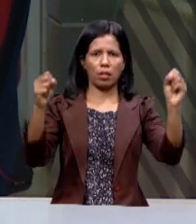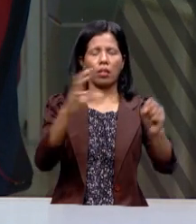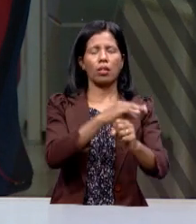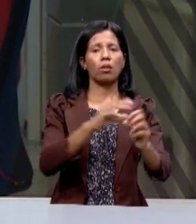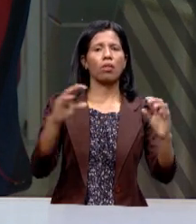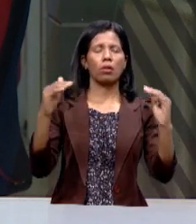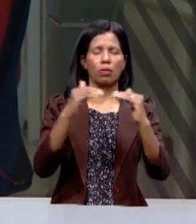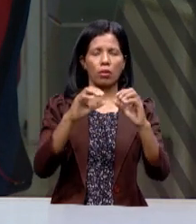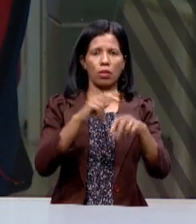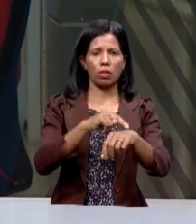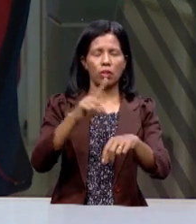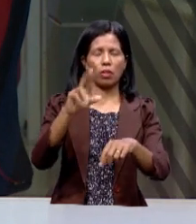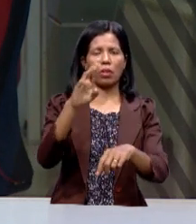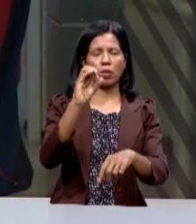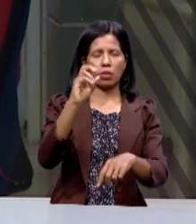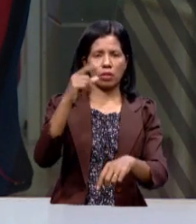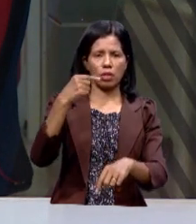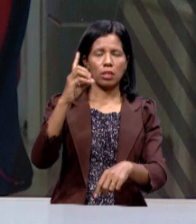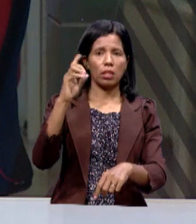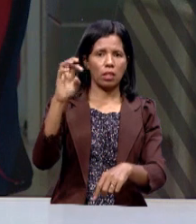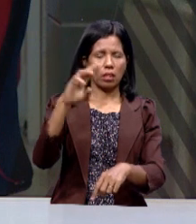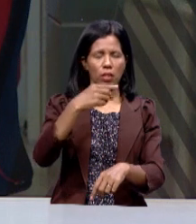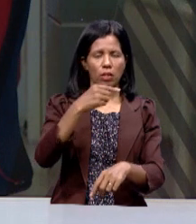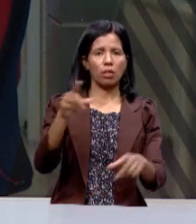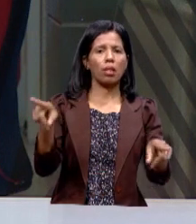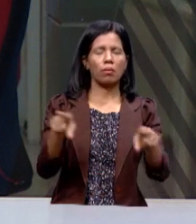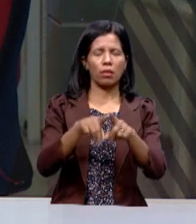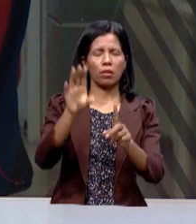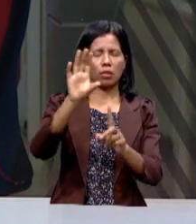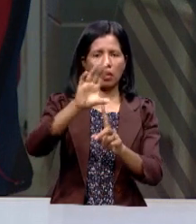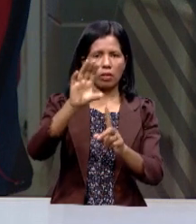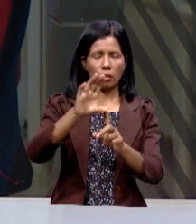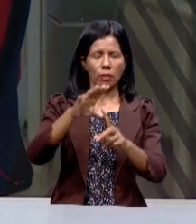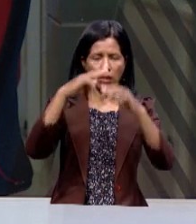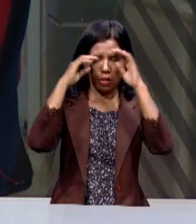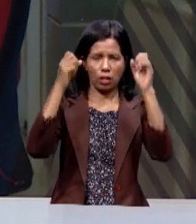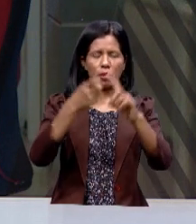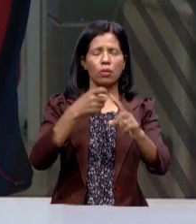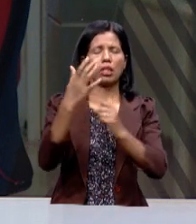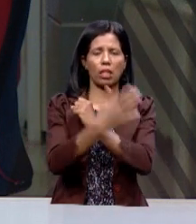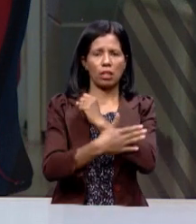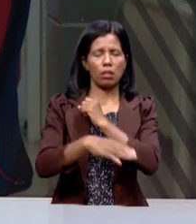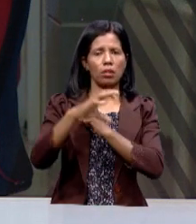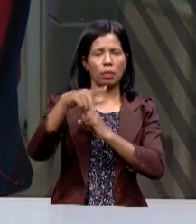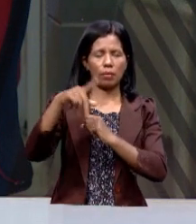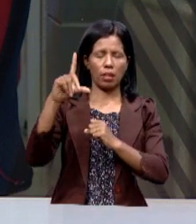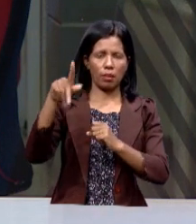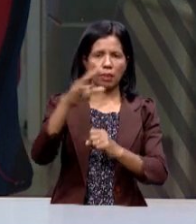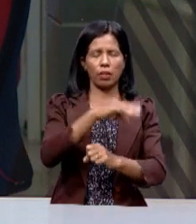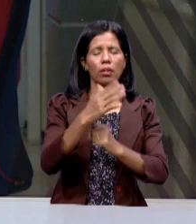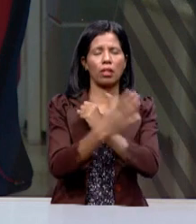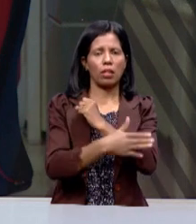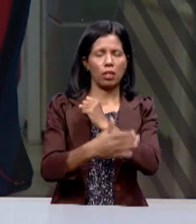Nacional, Rodrigo Pacheco Ri, assiste ao chefe de Estado da nação CPLP Nian, na nação vizinho e América